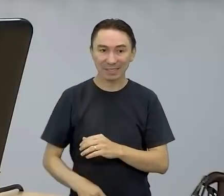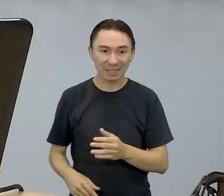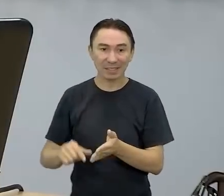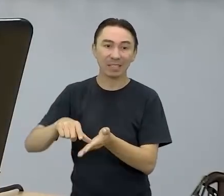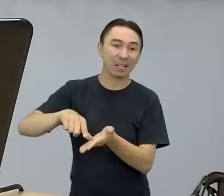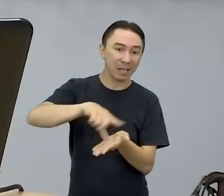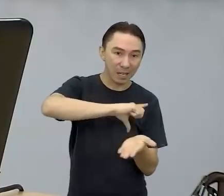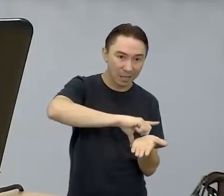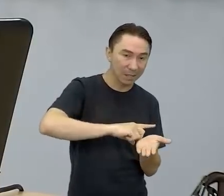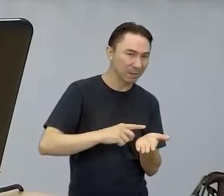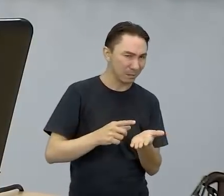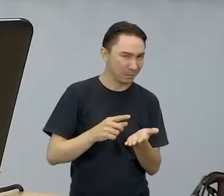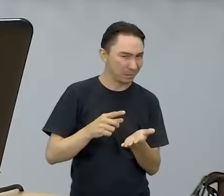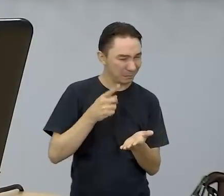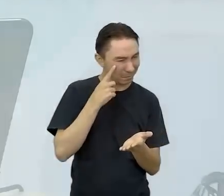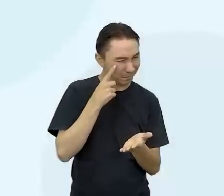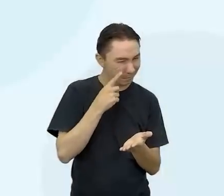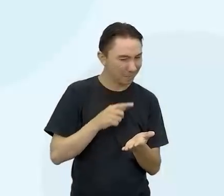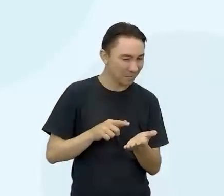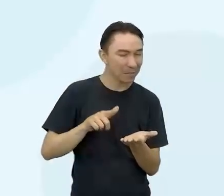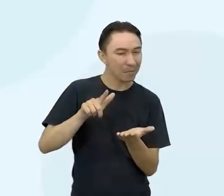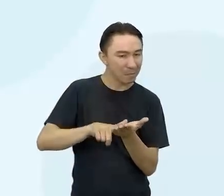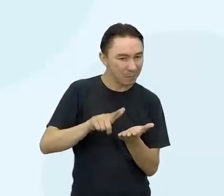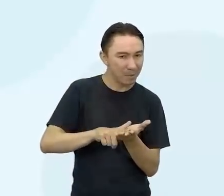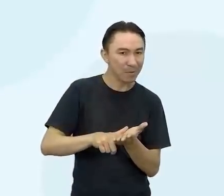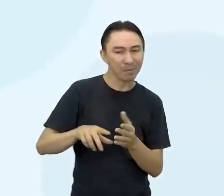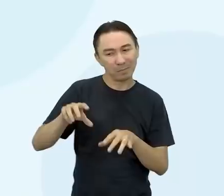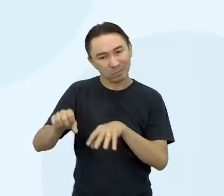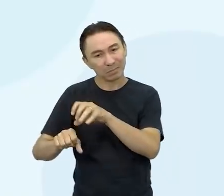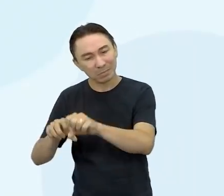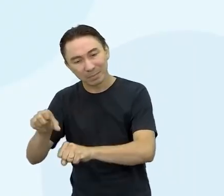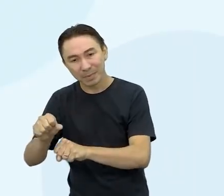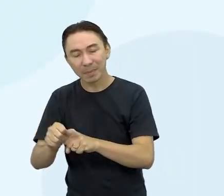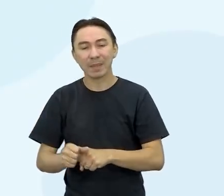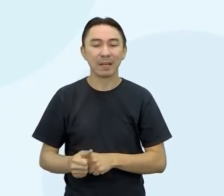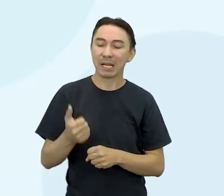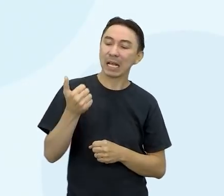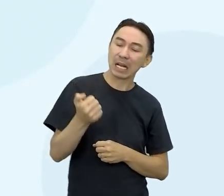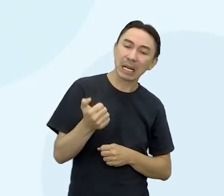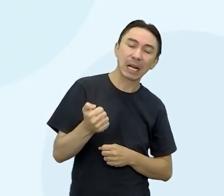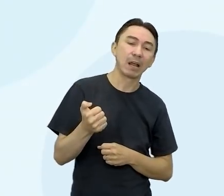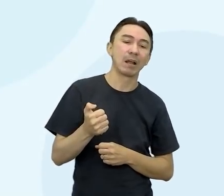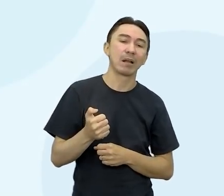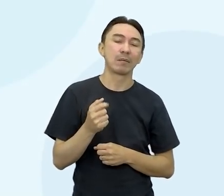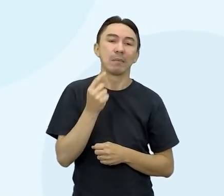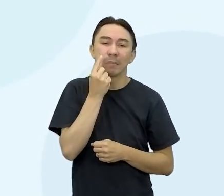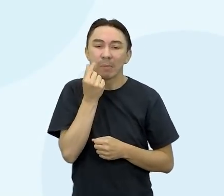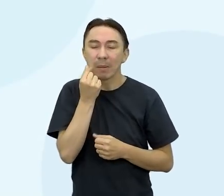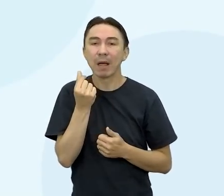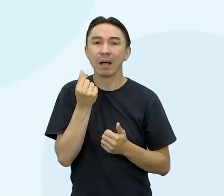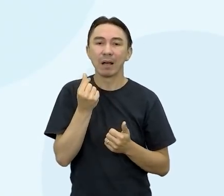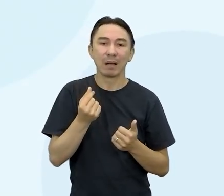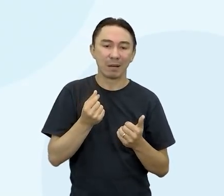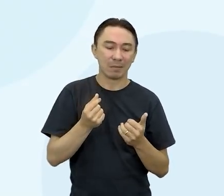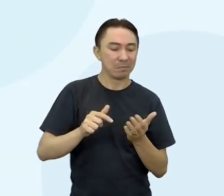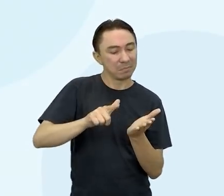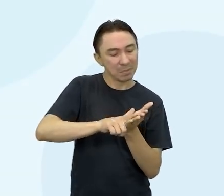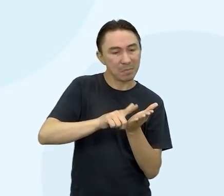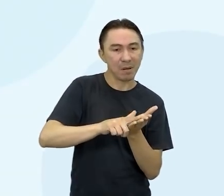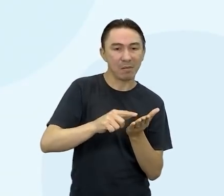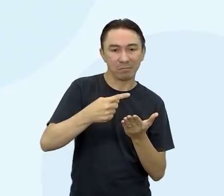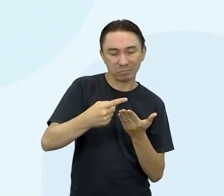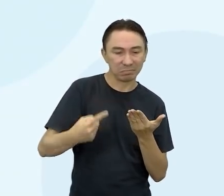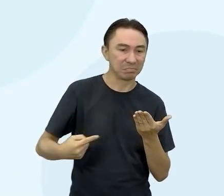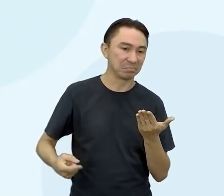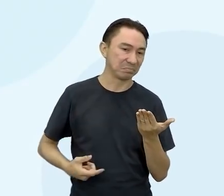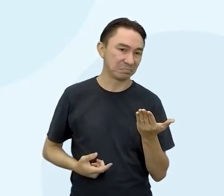para vocês. Então, aí, um tempinho para vocês pegarem aí o caderno de vocês, que vocês estão acostumados, o